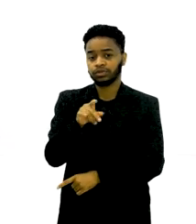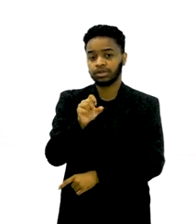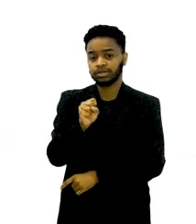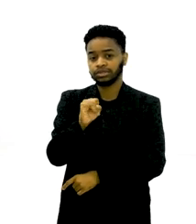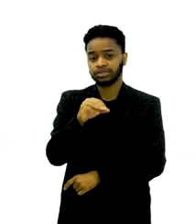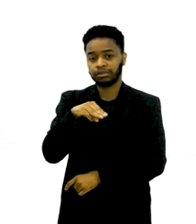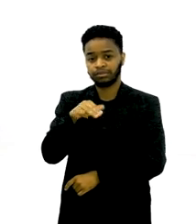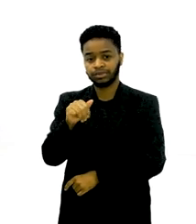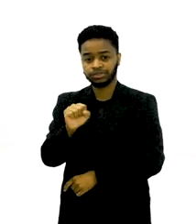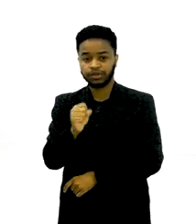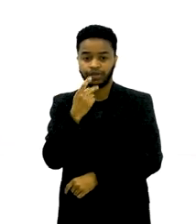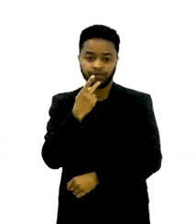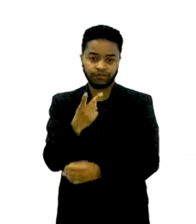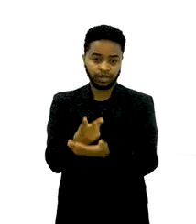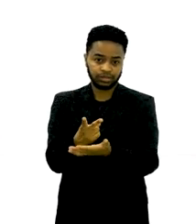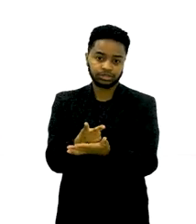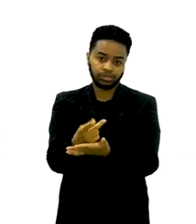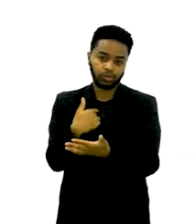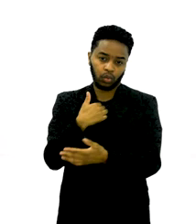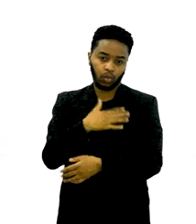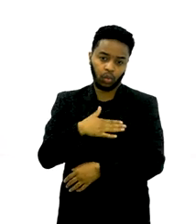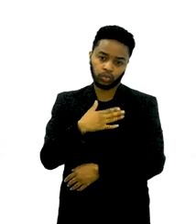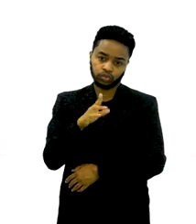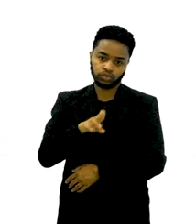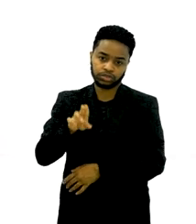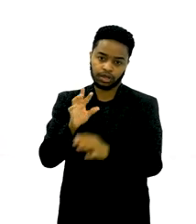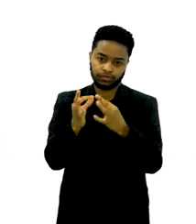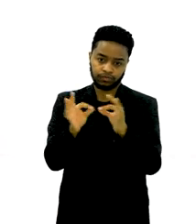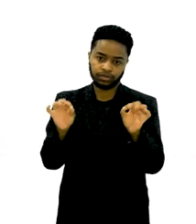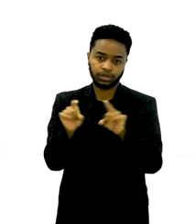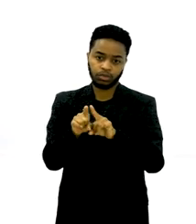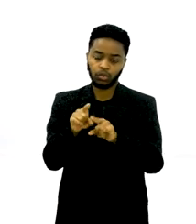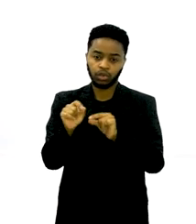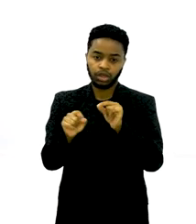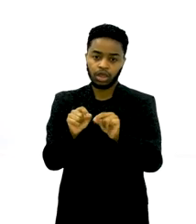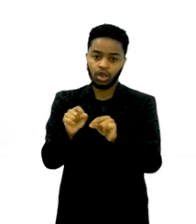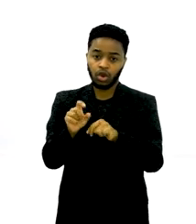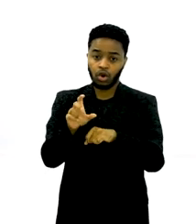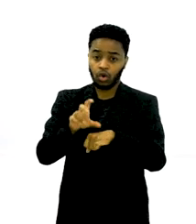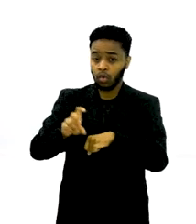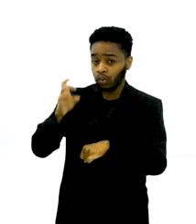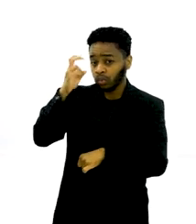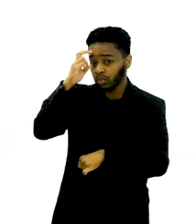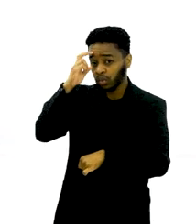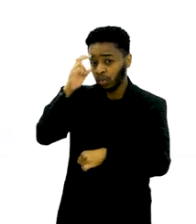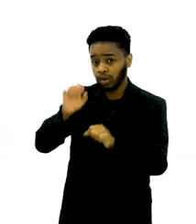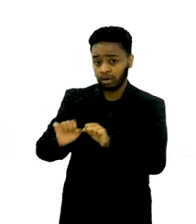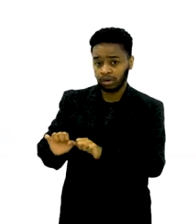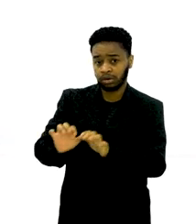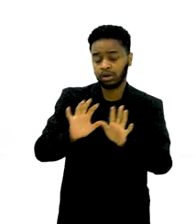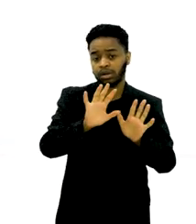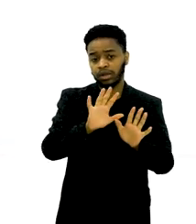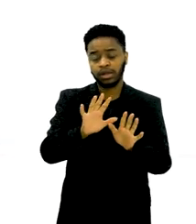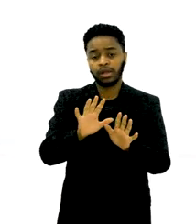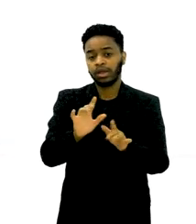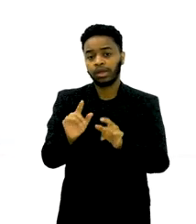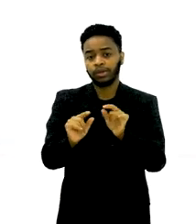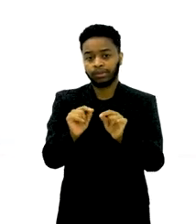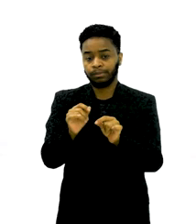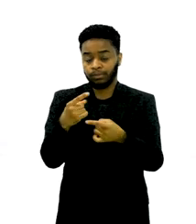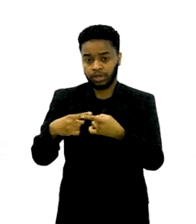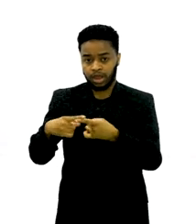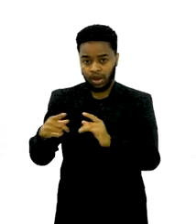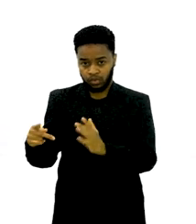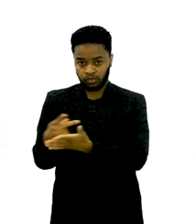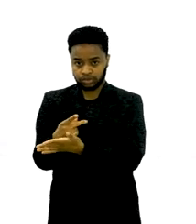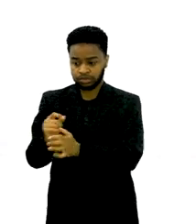de fazer que eu gosto de repetir essa observação que essas culturas diaspóricas eh quer